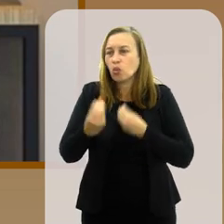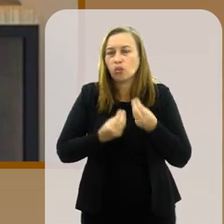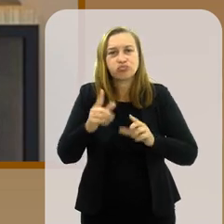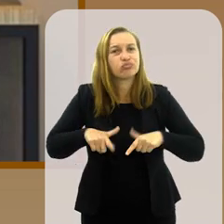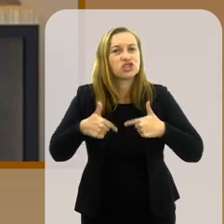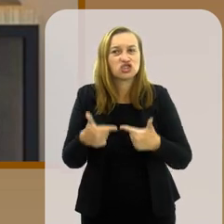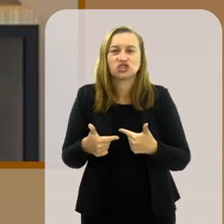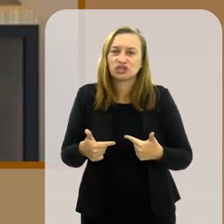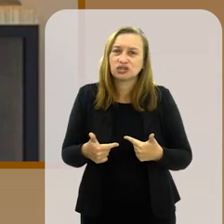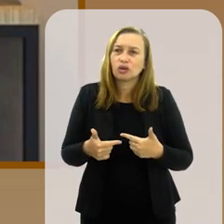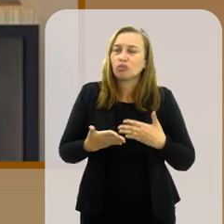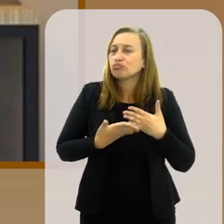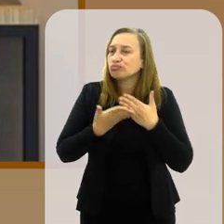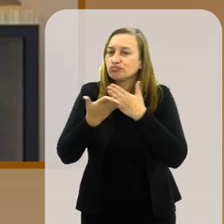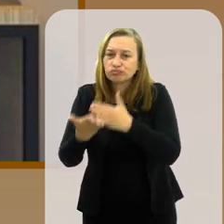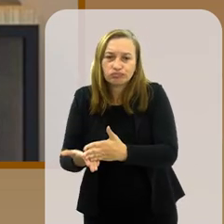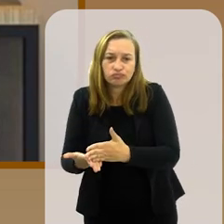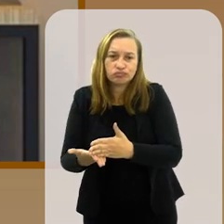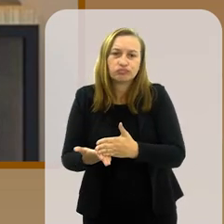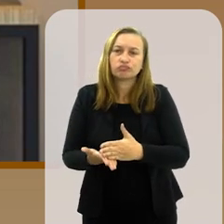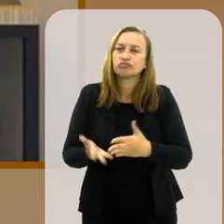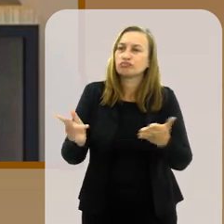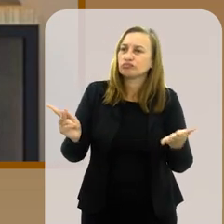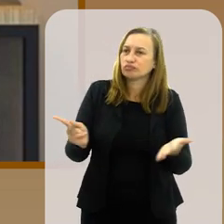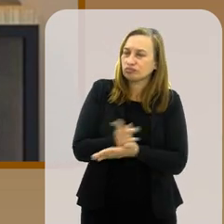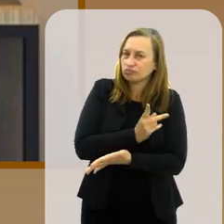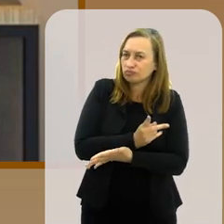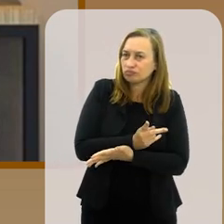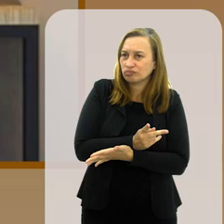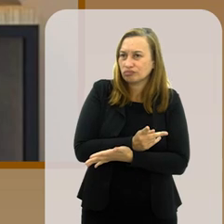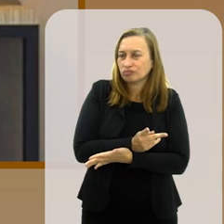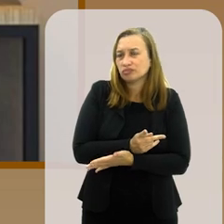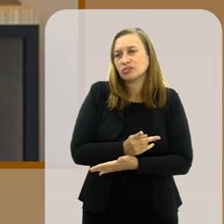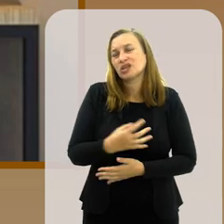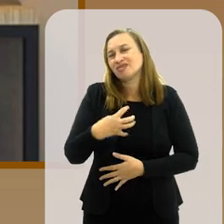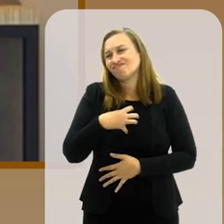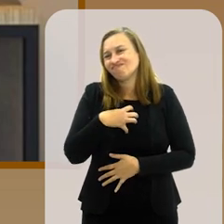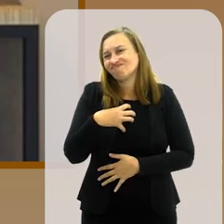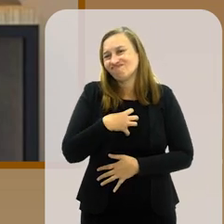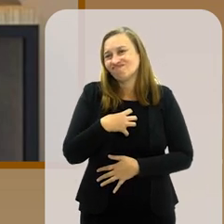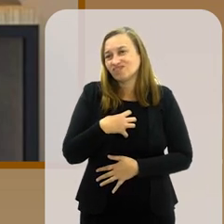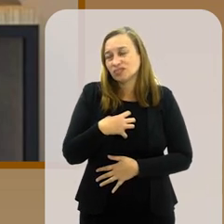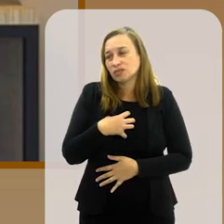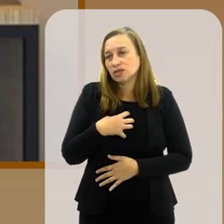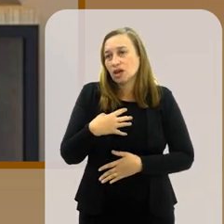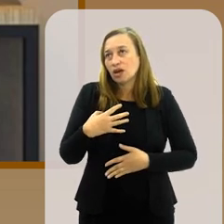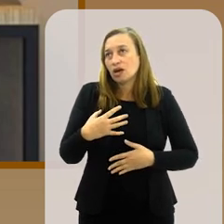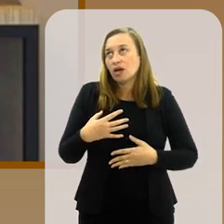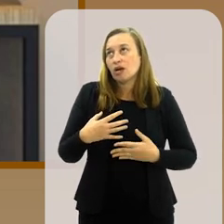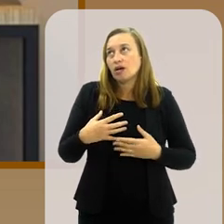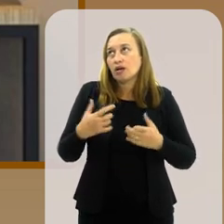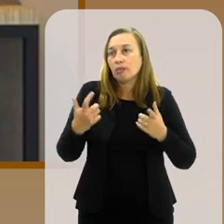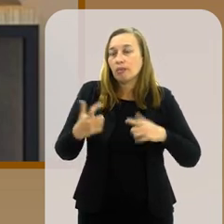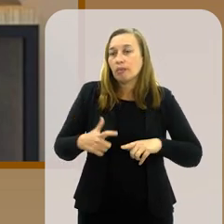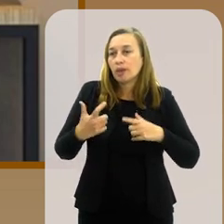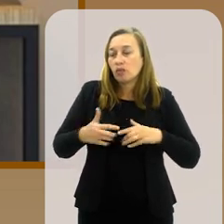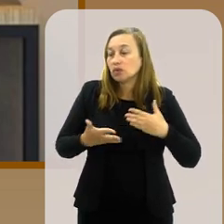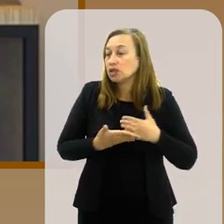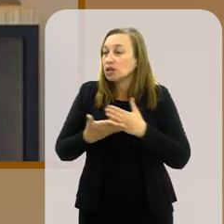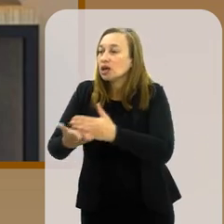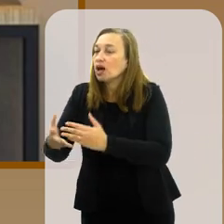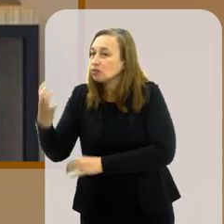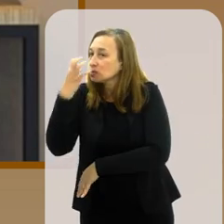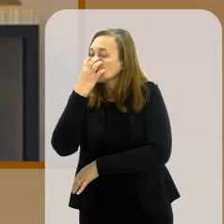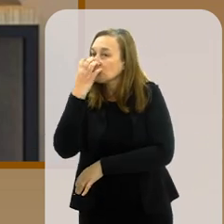como proceder nesses casos, né? Como conduzir esses casos, tanto no sentido de para onde destinar